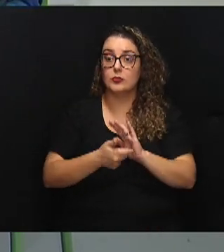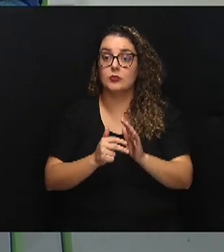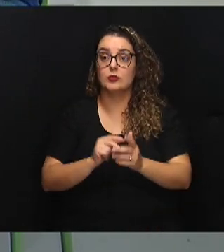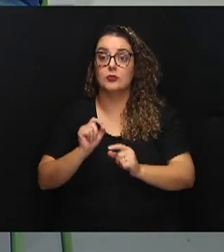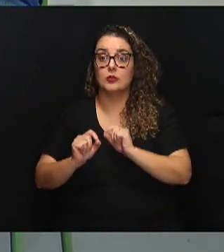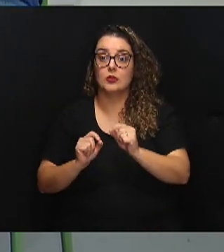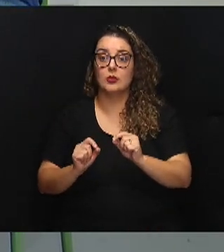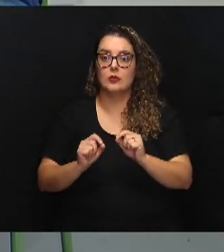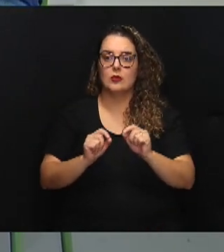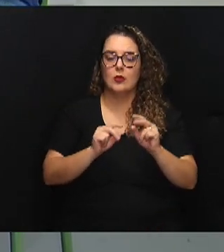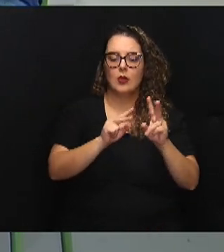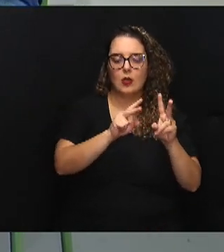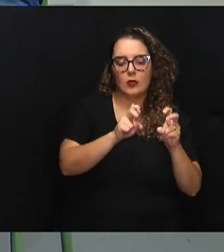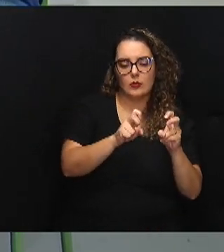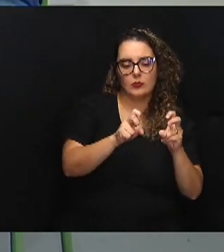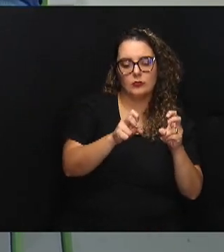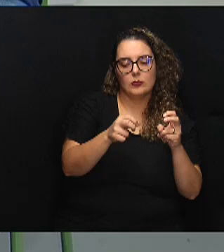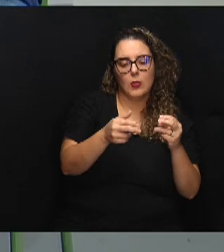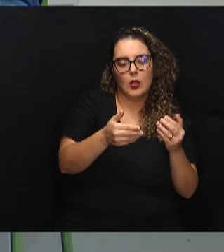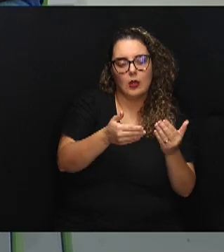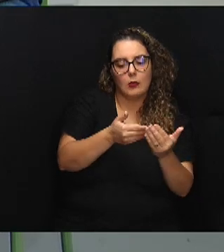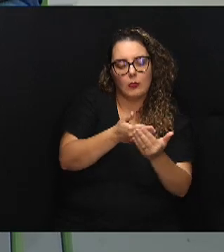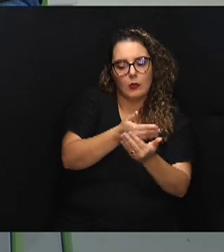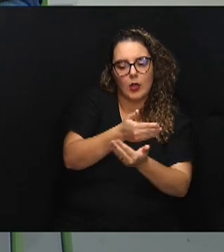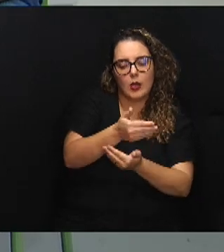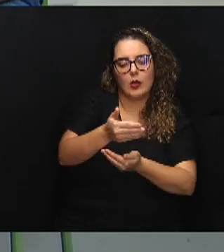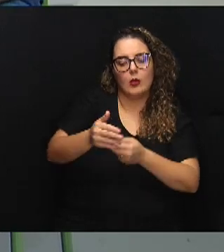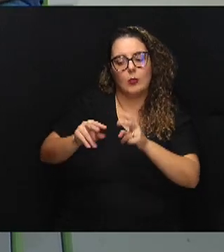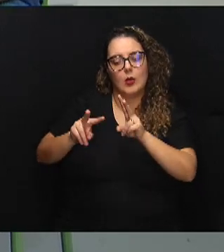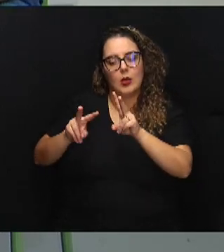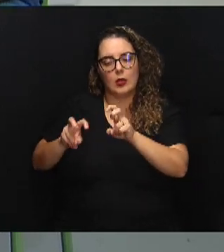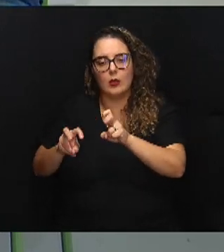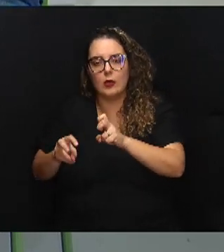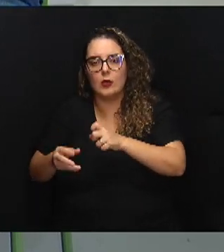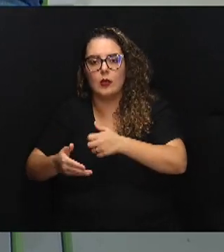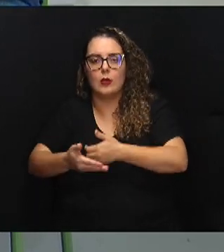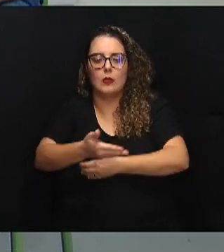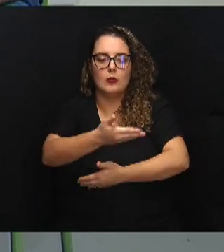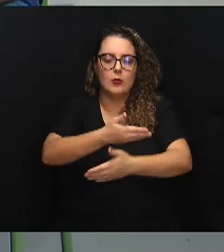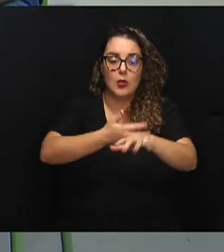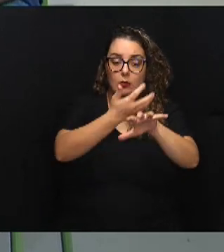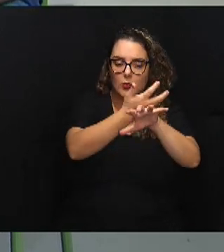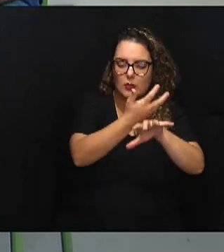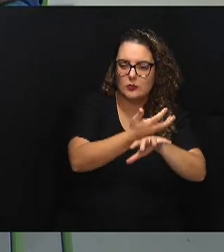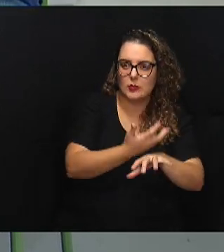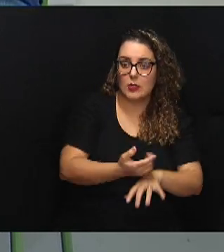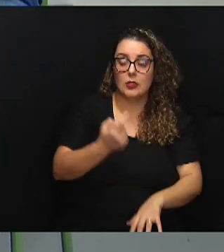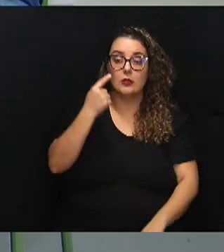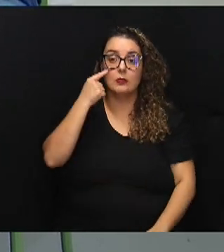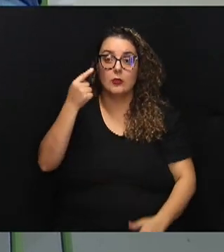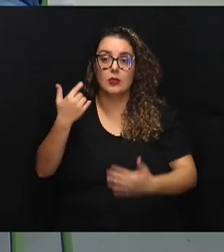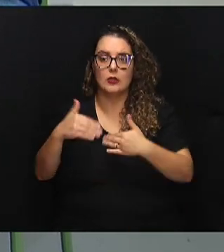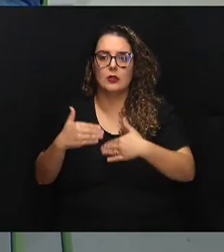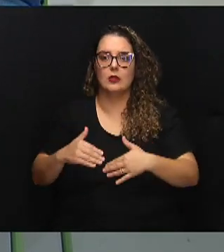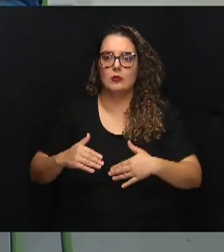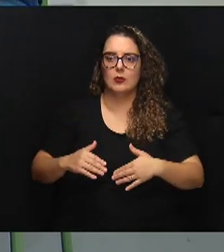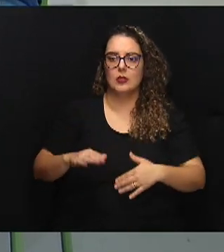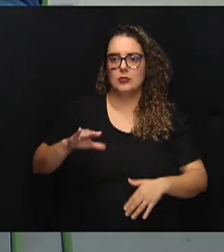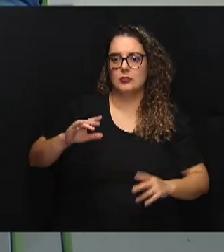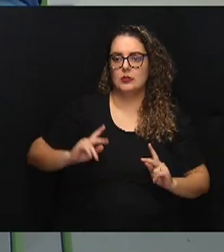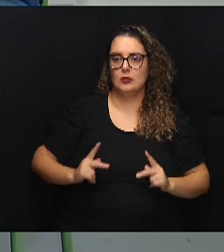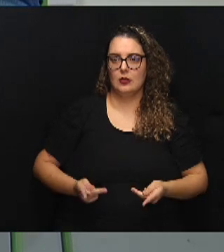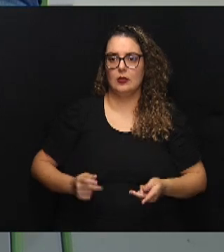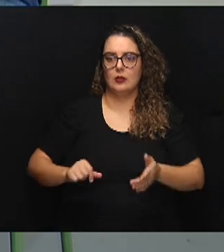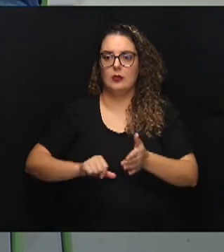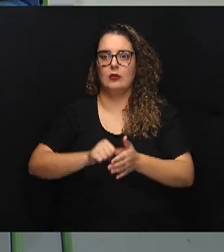os assuntos eles vão se atravessando e atravessando as disciplinas. Então, para pensar essa prova das ciências humanas, eu prefiro falar um pouco primeiro